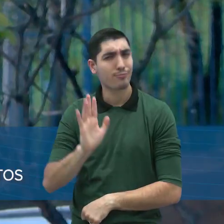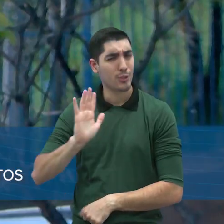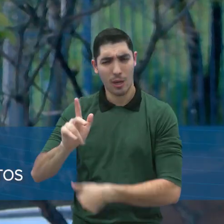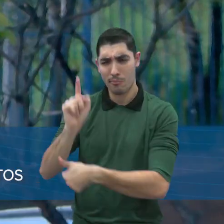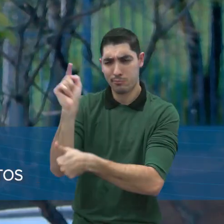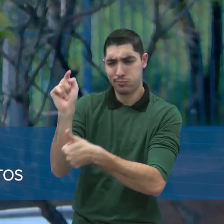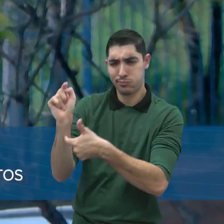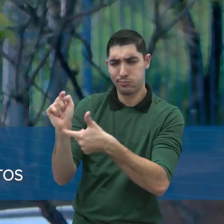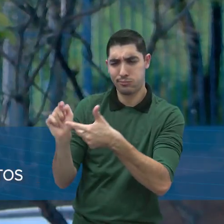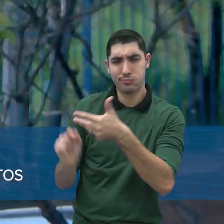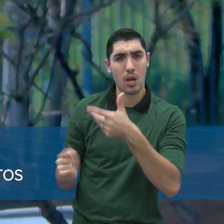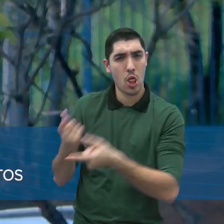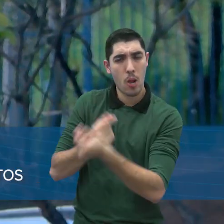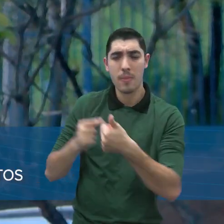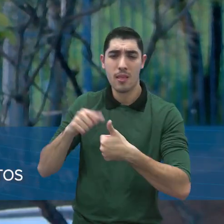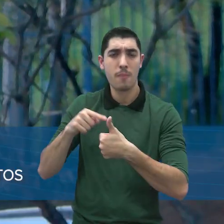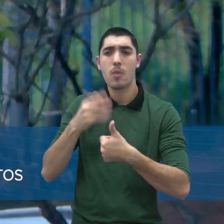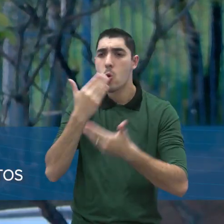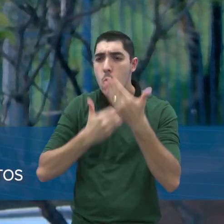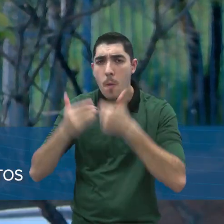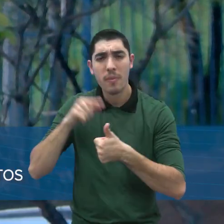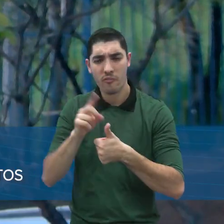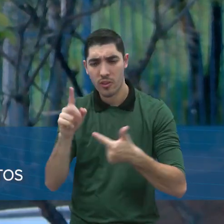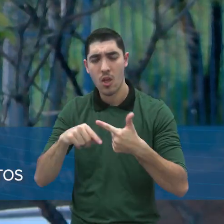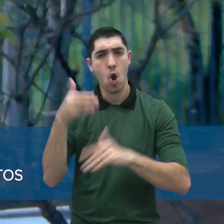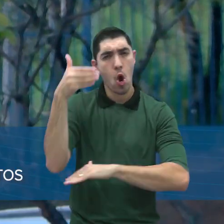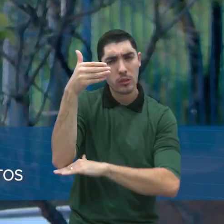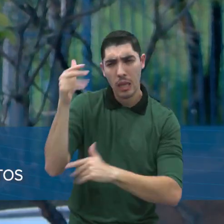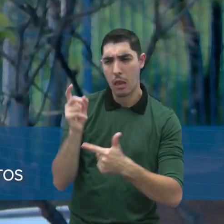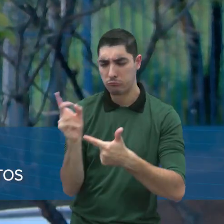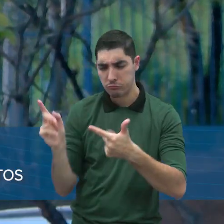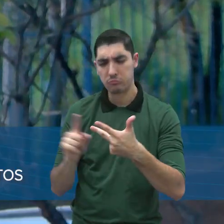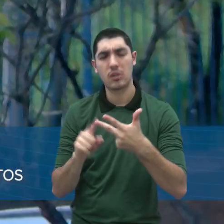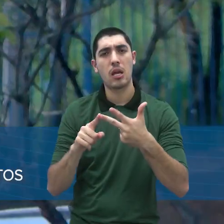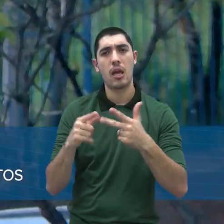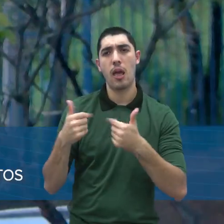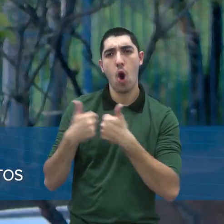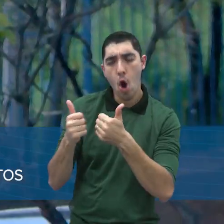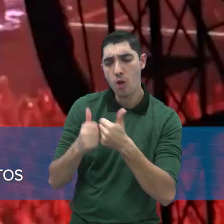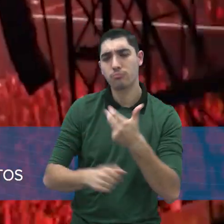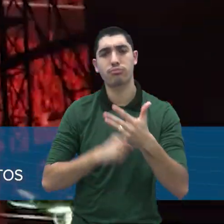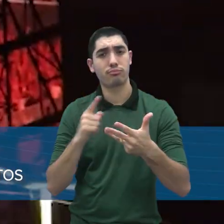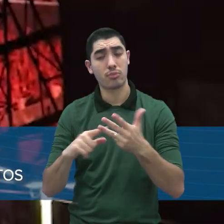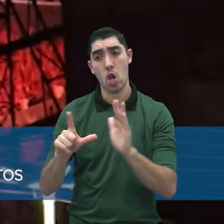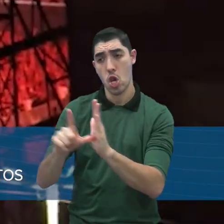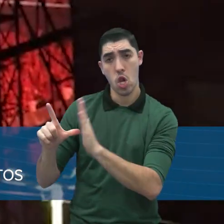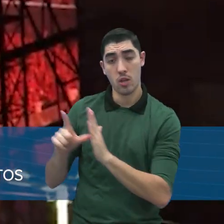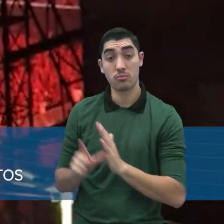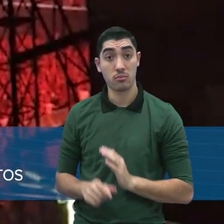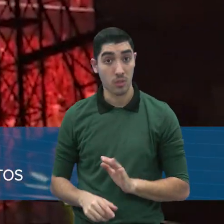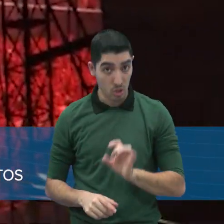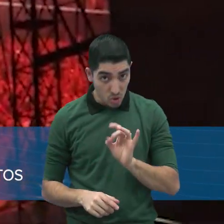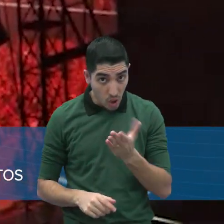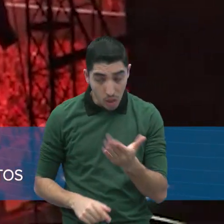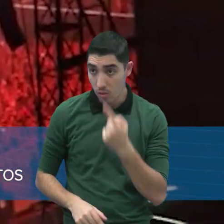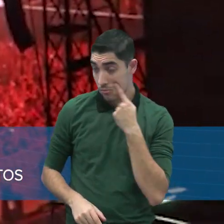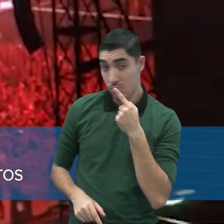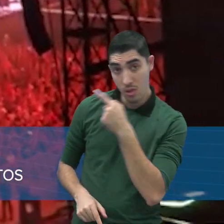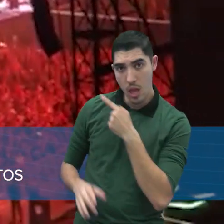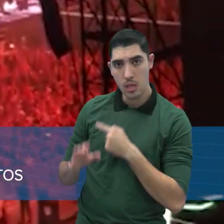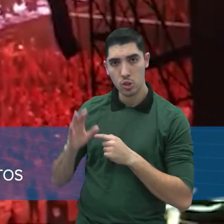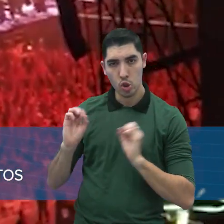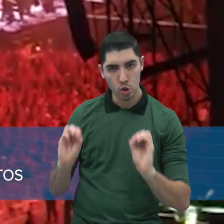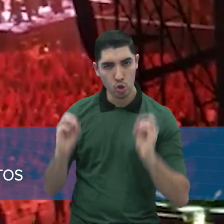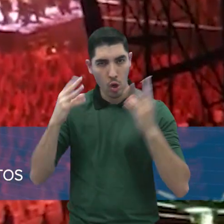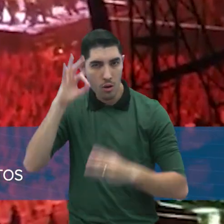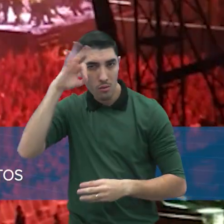diversos setores da economia local, como gastronomia, hotelaria, transporte e comércio. E não para por aí. O Gaga Cabana